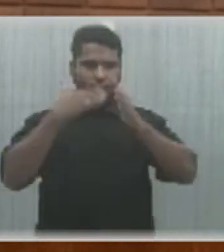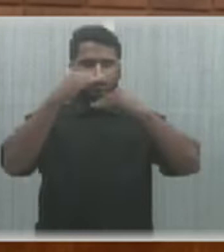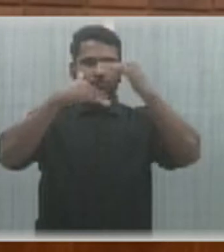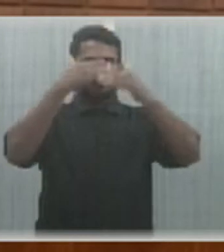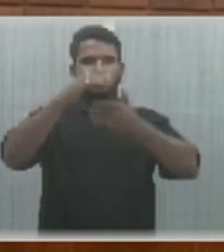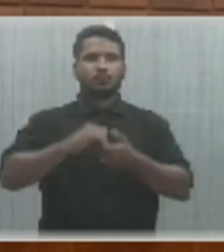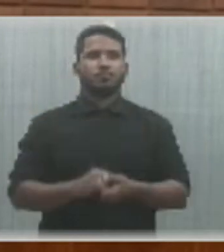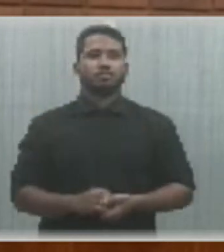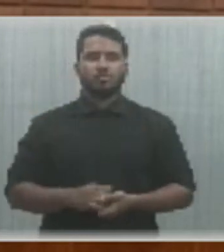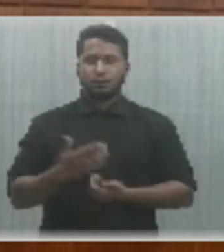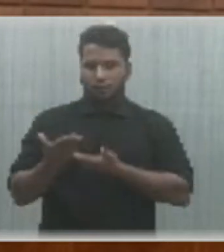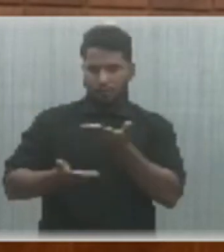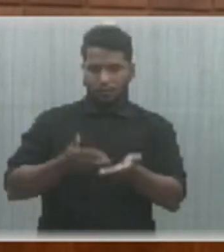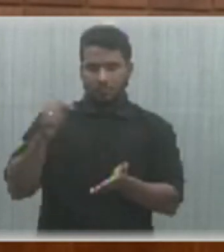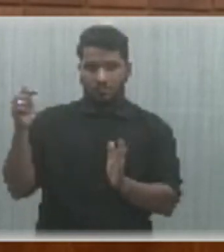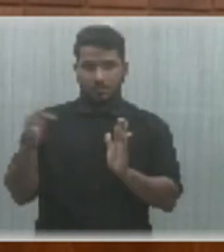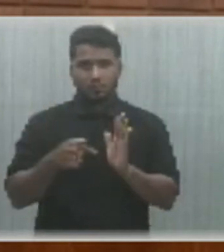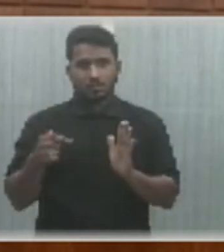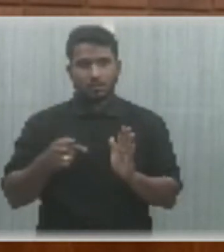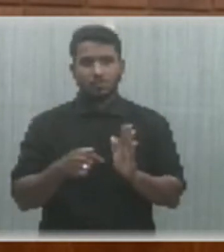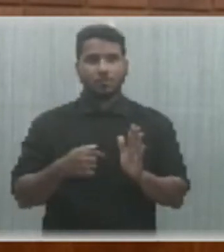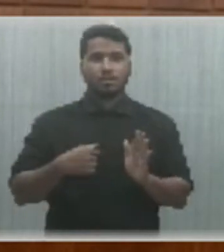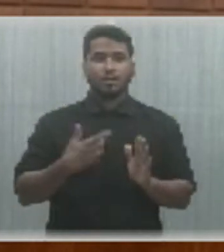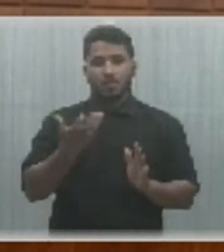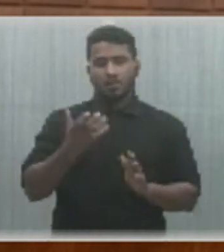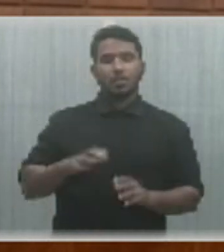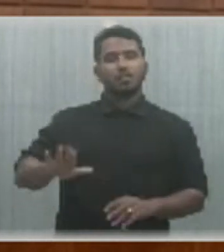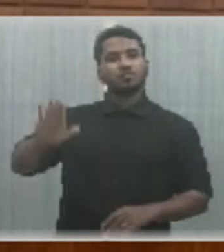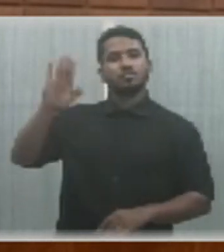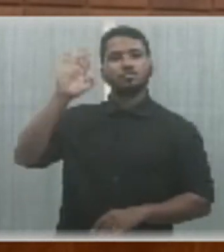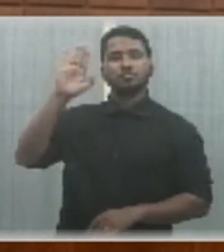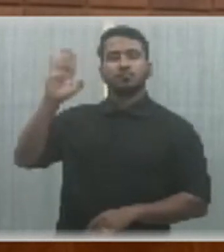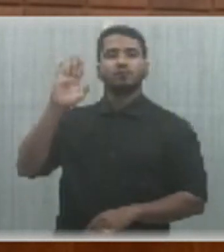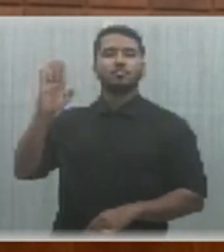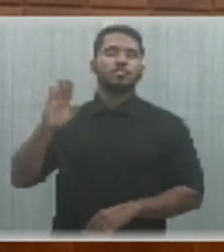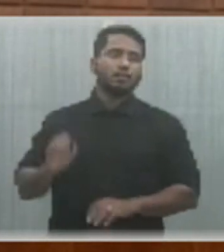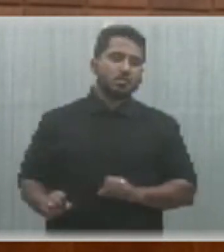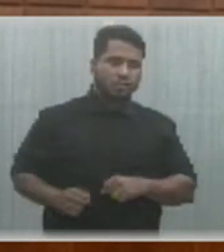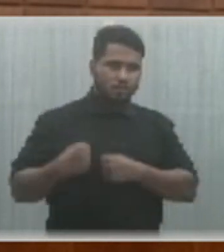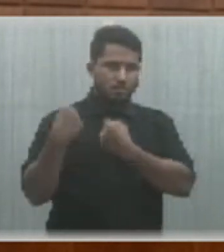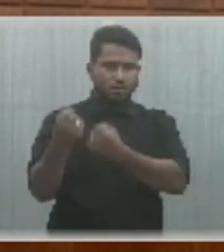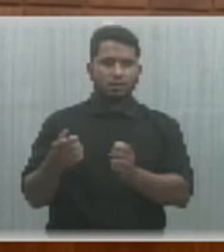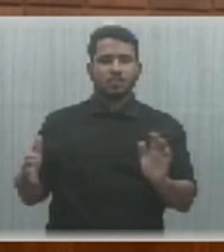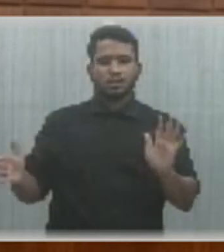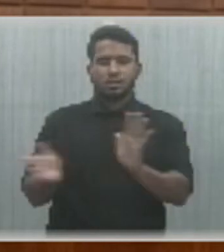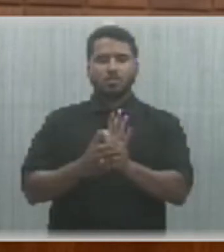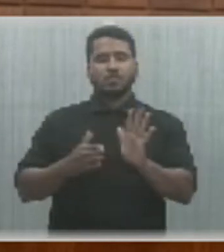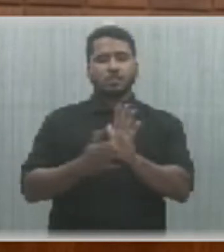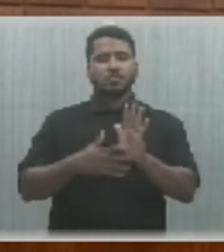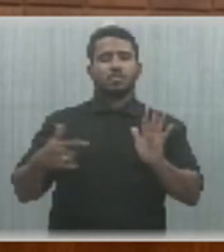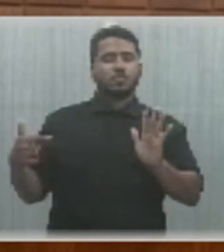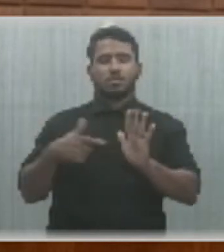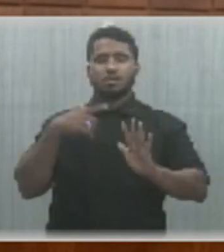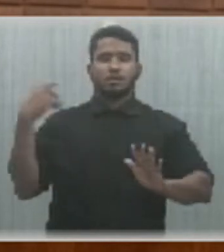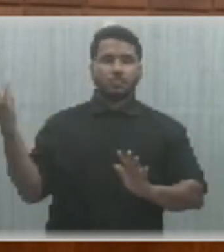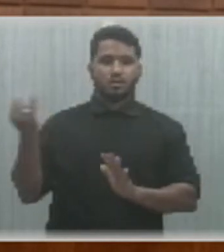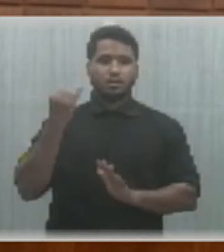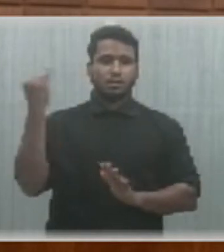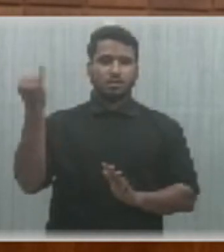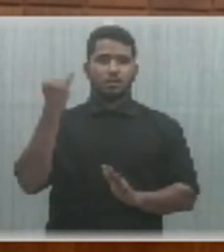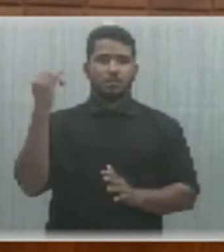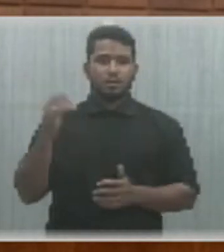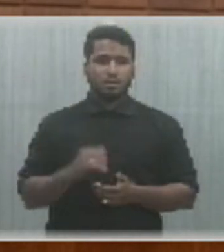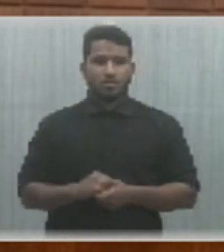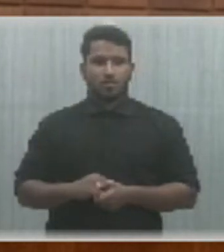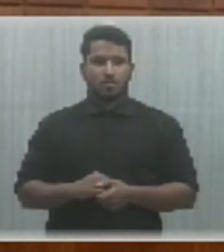avançar nesse tratamento aqui. Então, quero me colocar à disposição para defender essa pauta tão importante